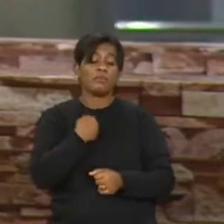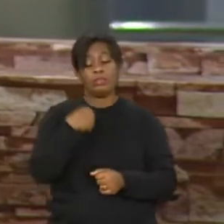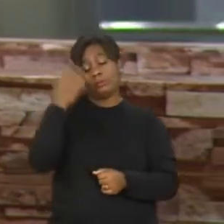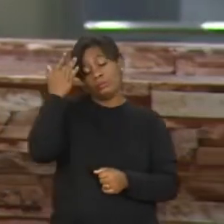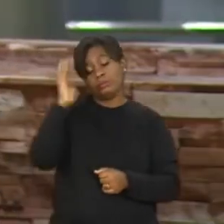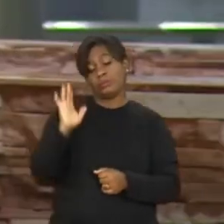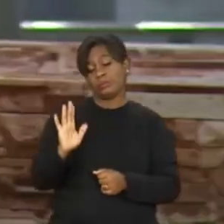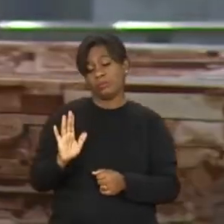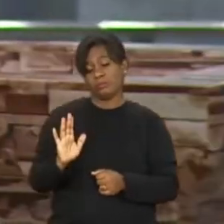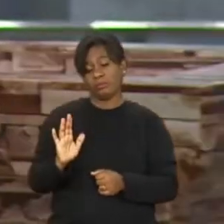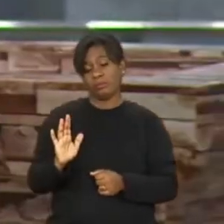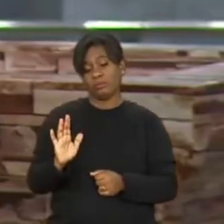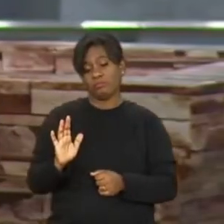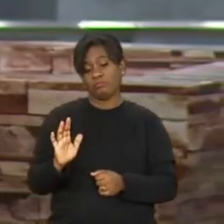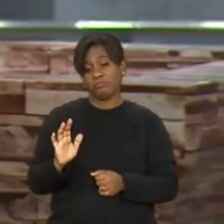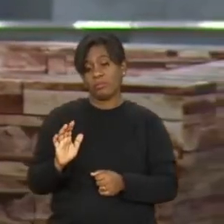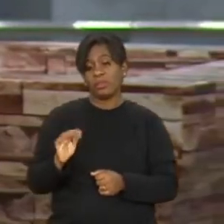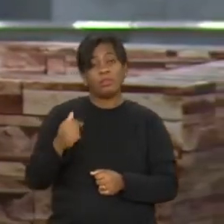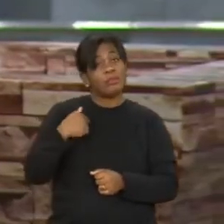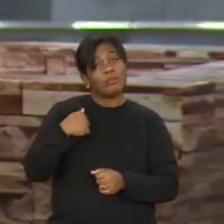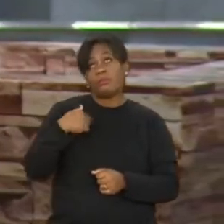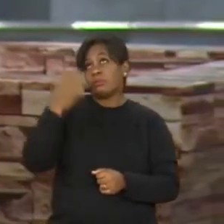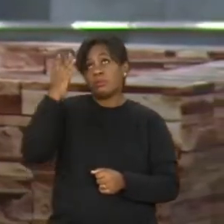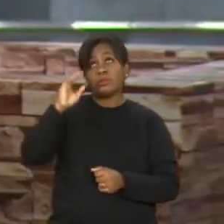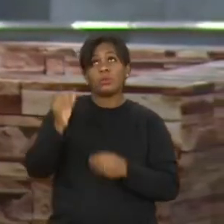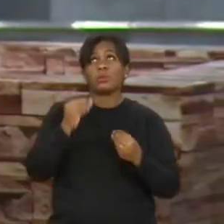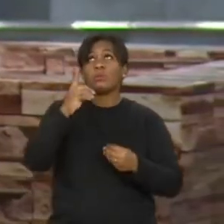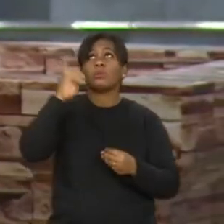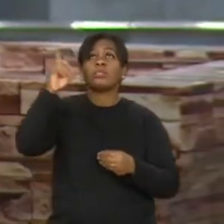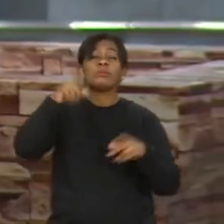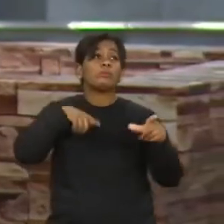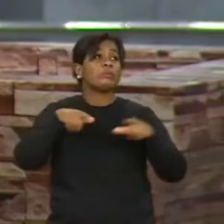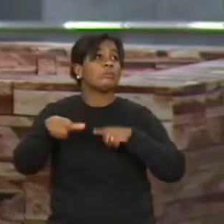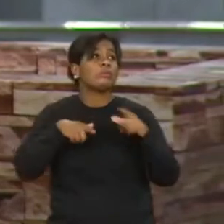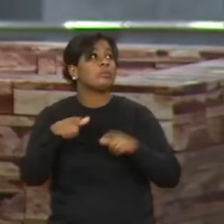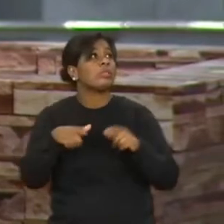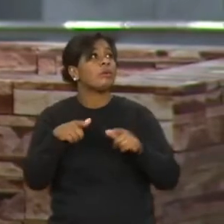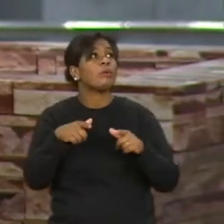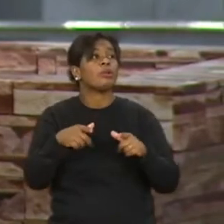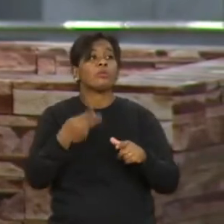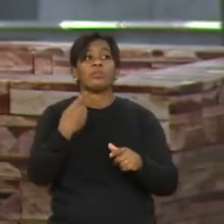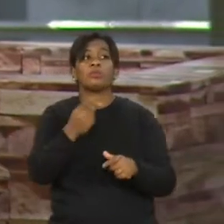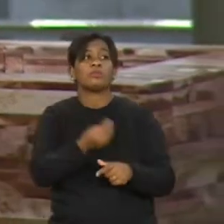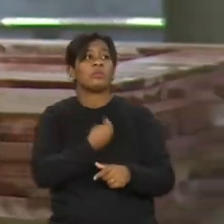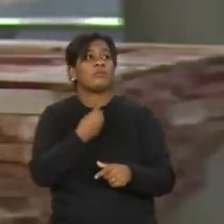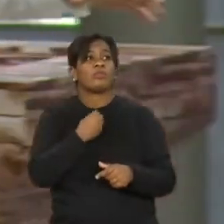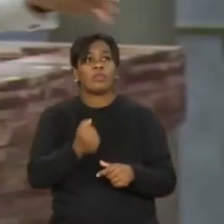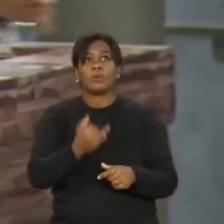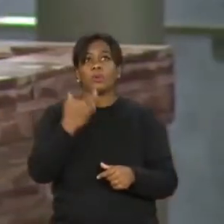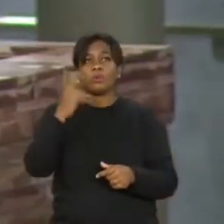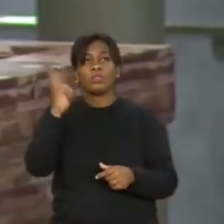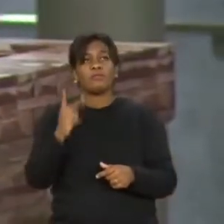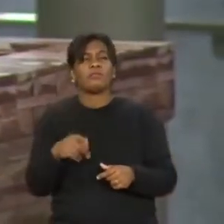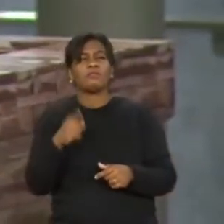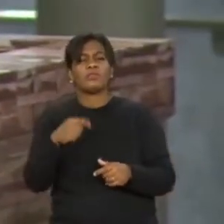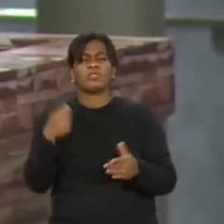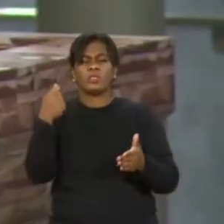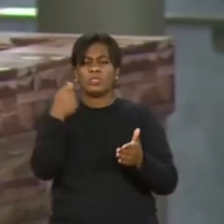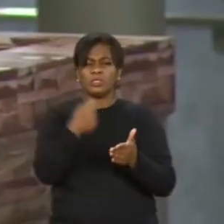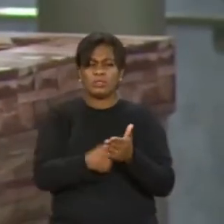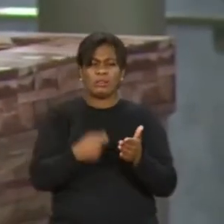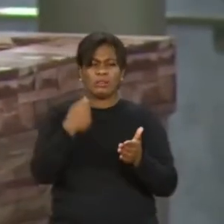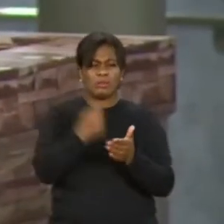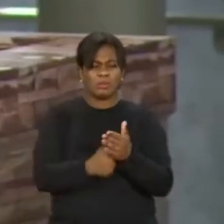eu não sei como Deus trabalhou, eu não sei quantas vezes você passou por uma luta tão grande, Deus te deu uma